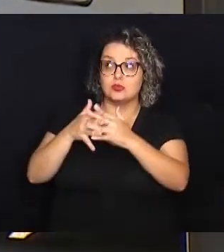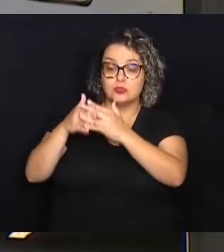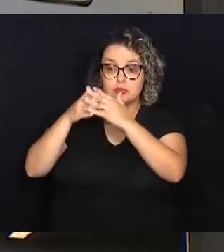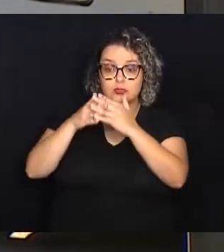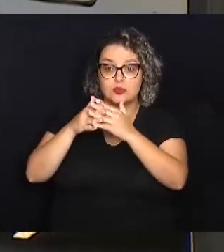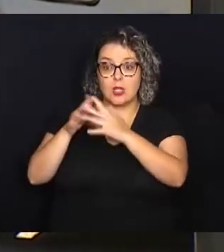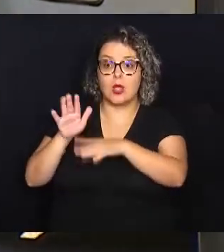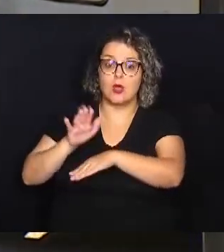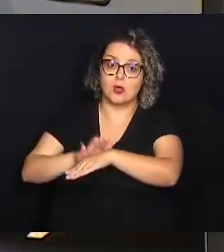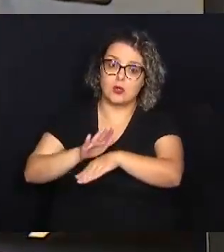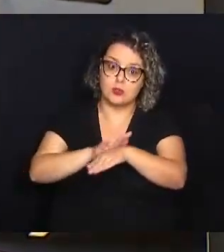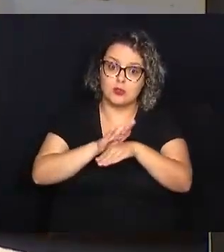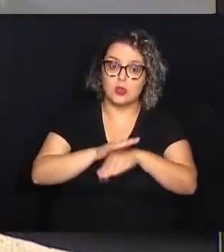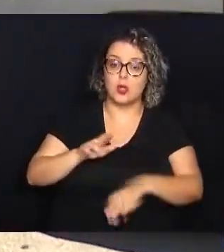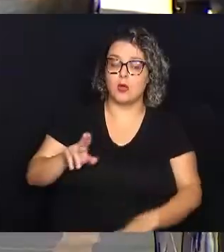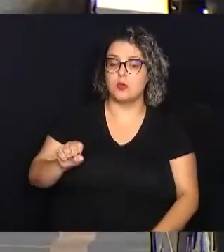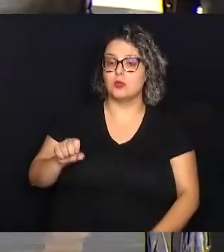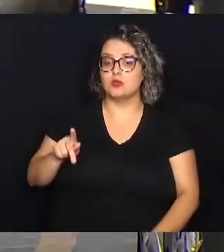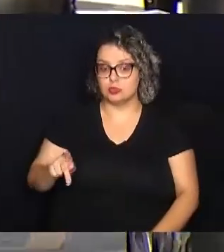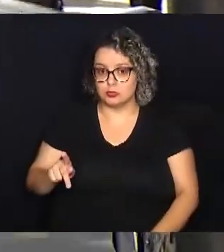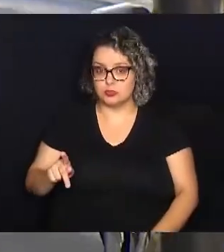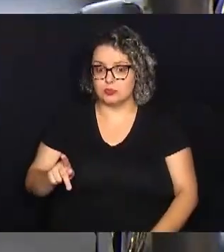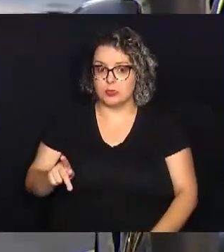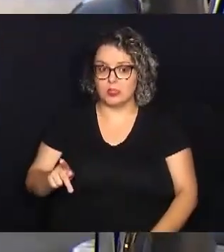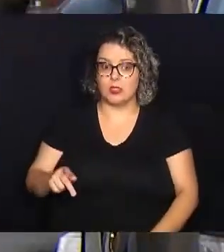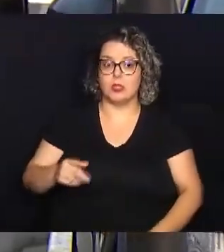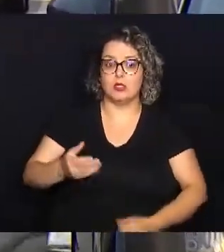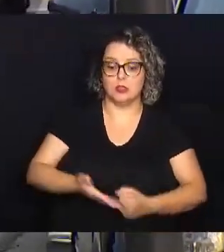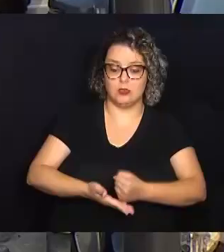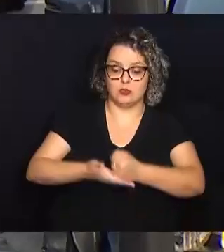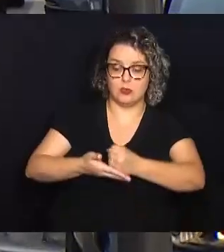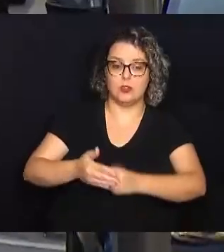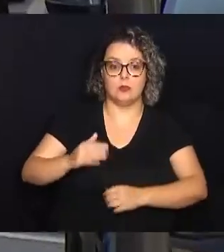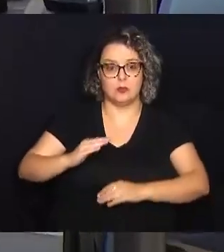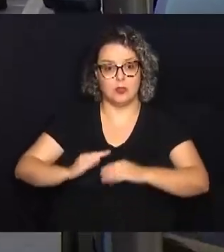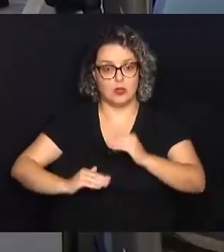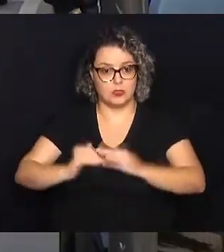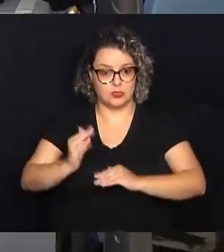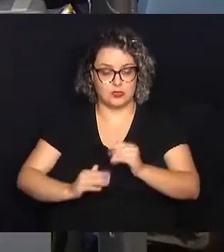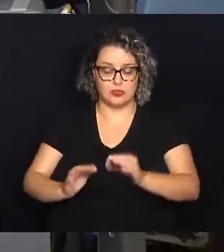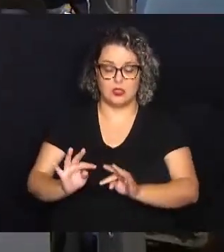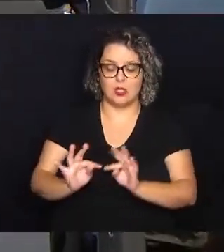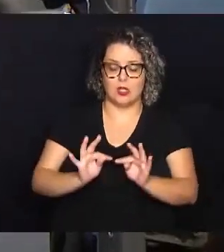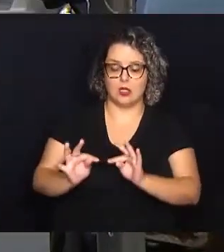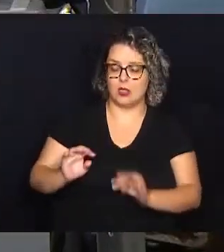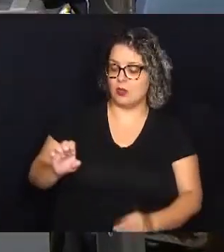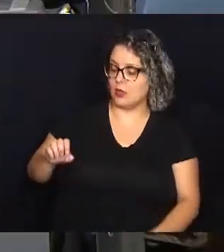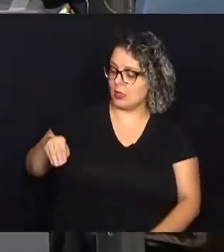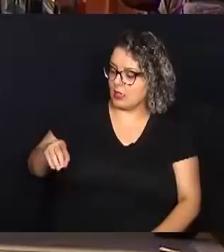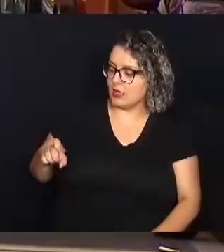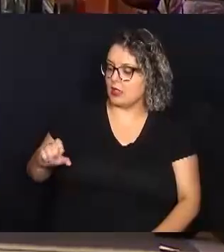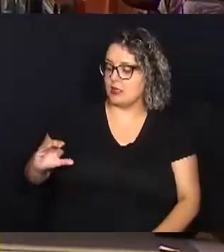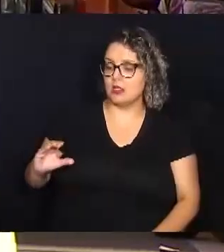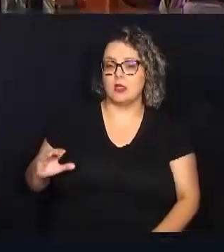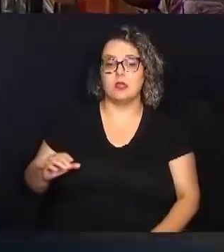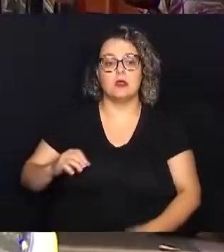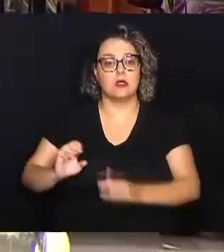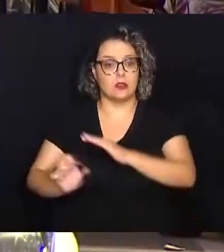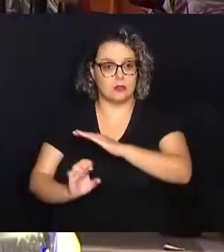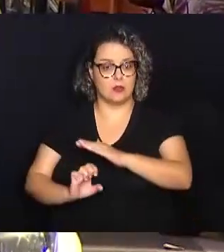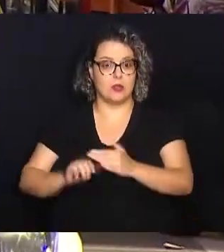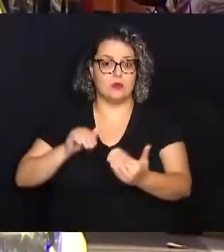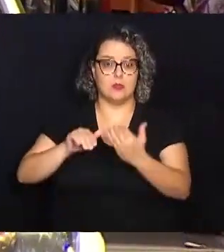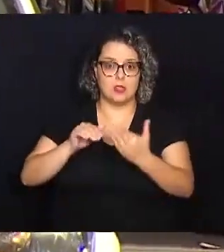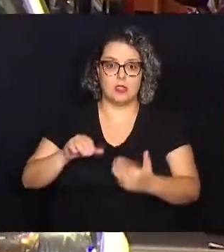norte-americana em colaboração com a USP e suporte técnico da indec empresa que gerencia o trânsito em